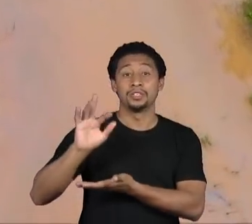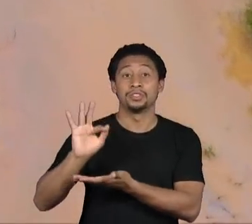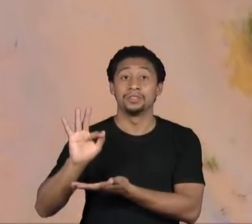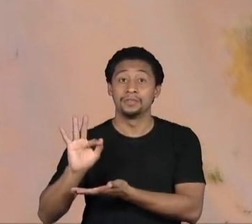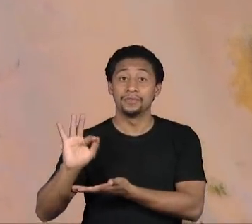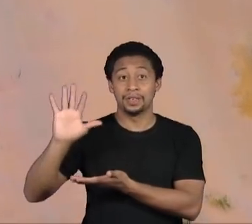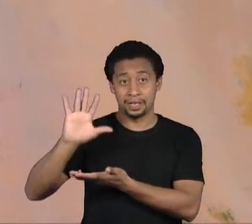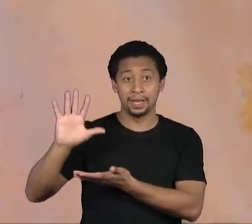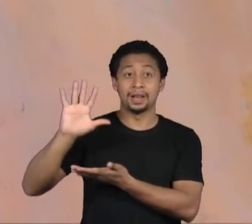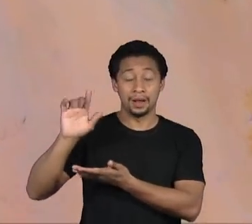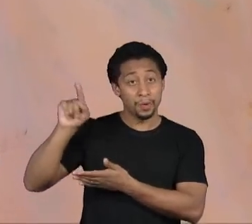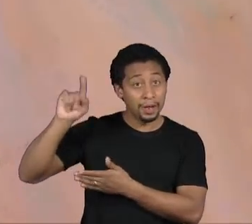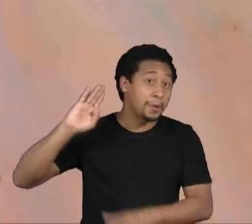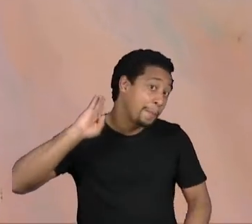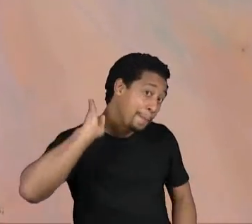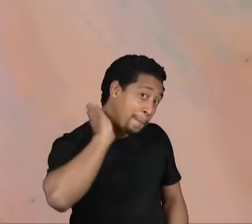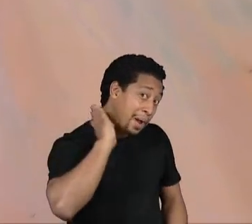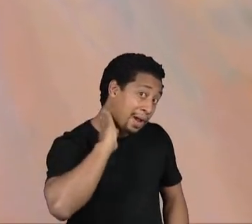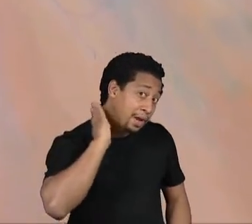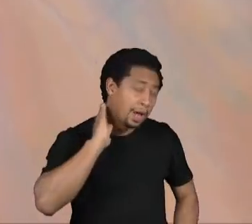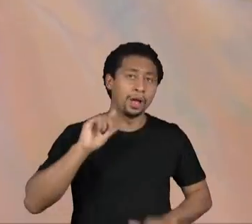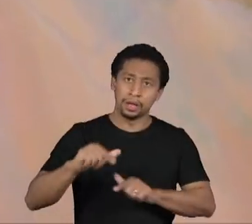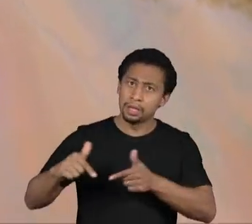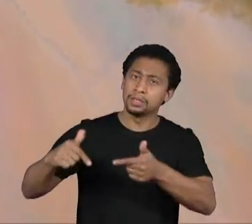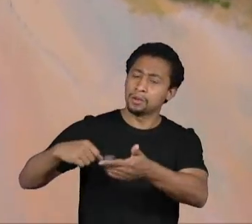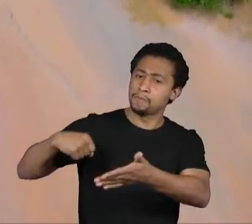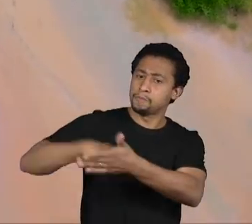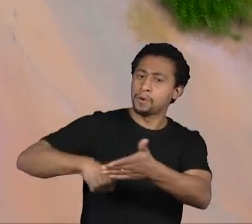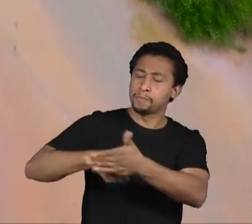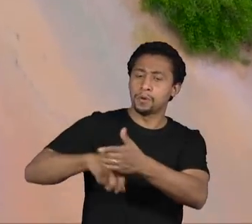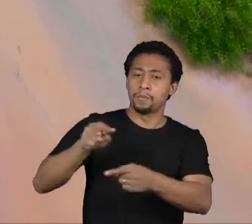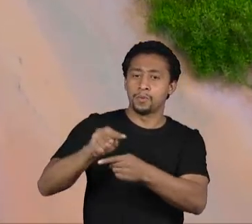Pará, em reservas extrativistas da região.